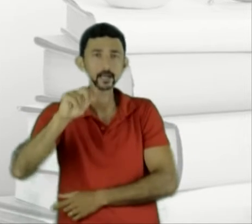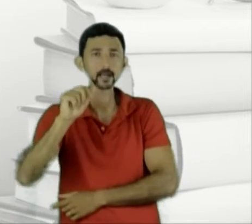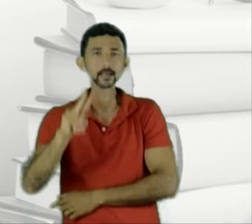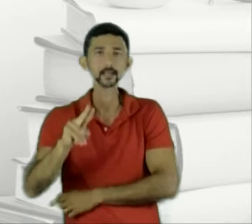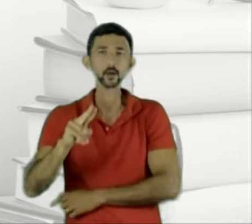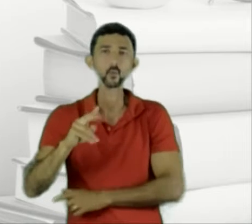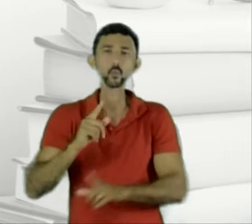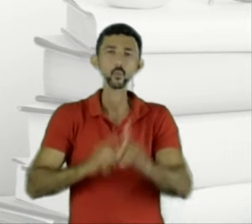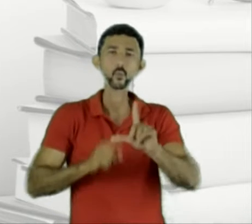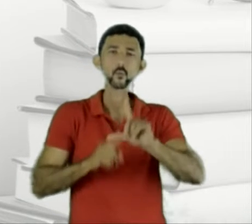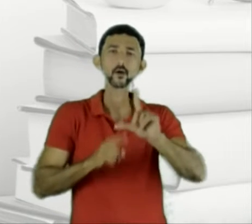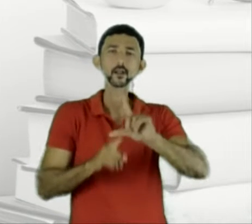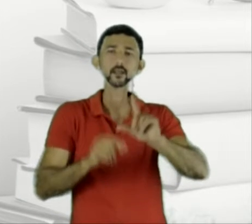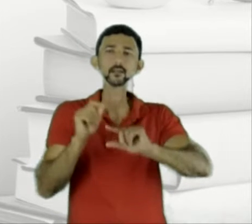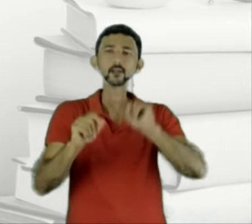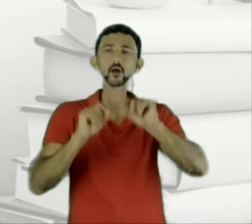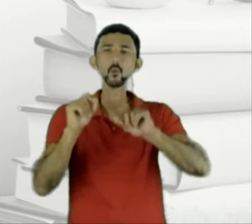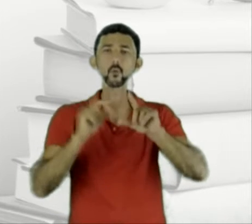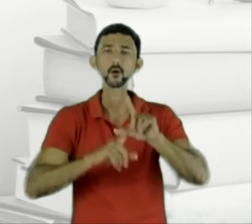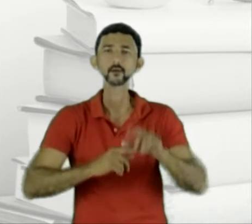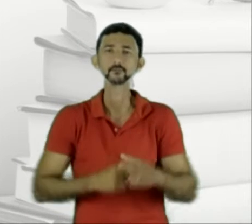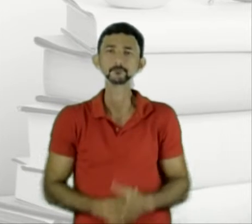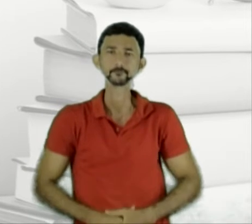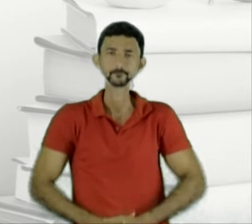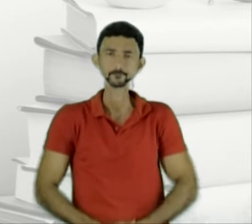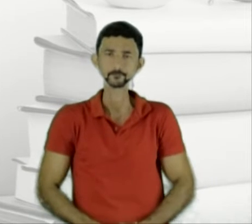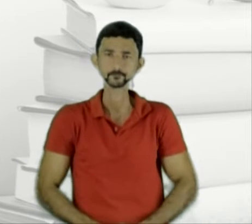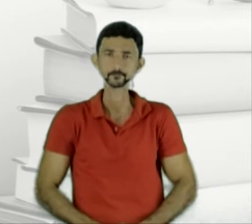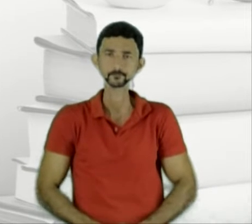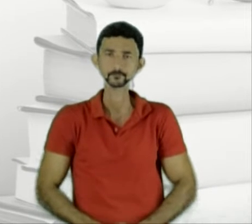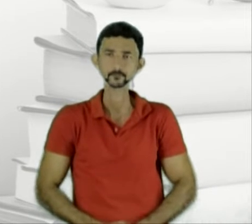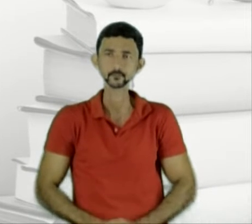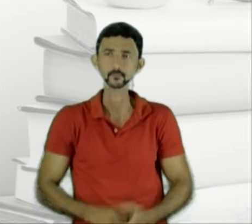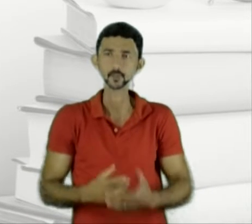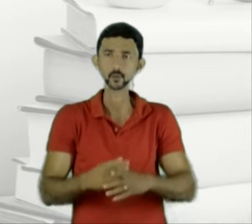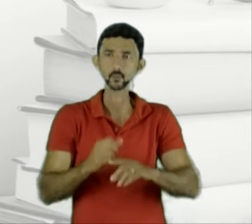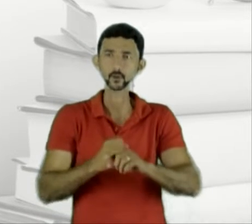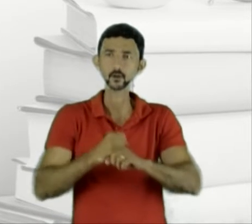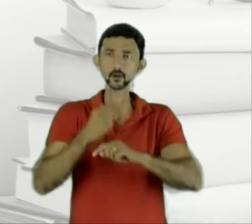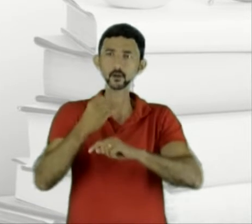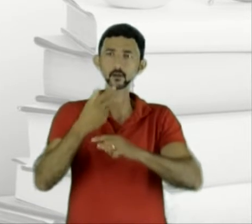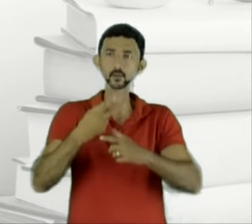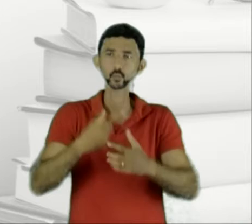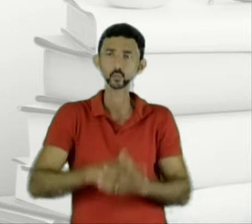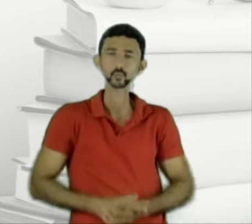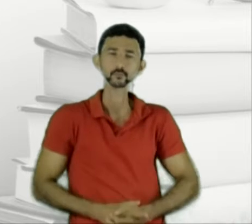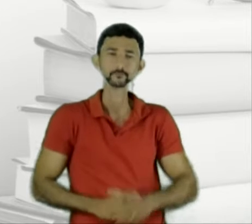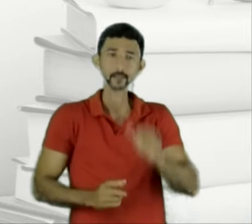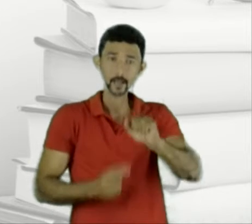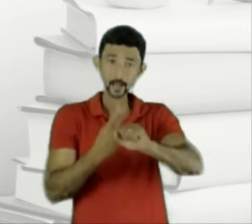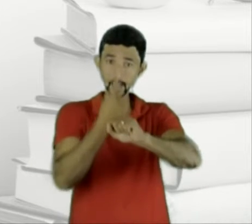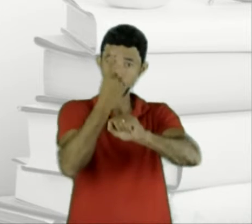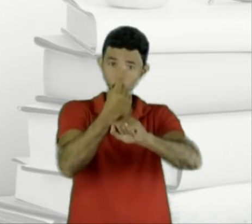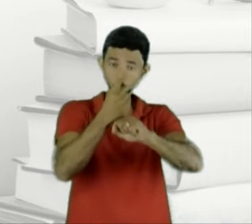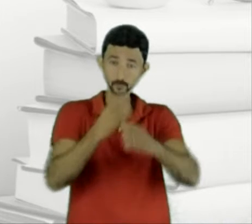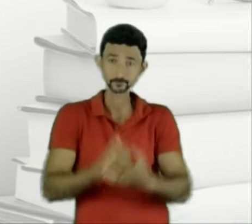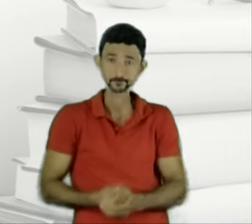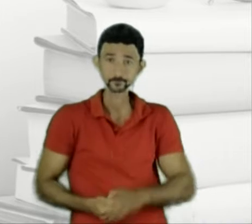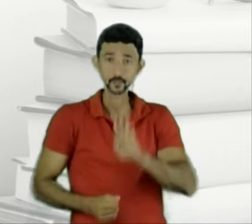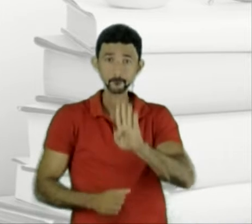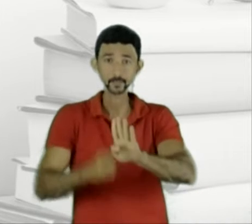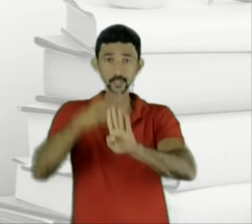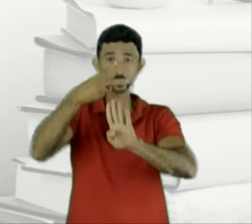parte literal, então vamos verificar. O expoente do A é 1. O expoente do B é